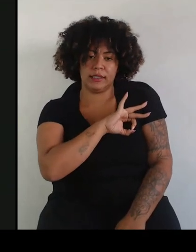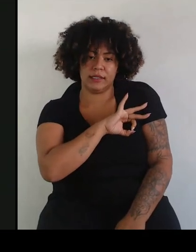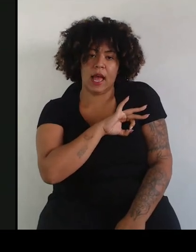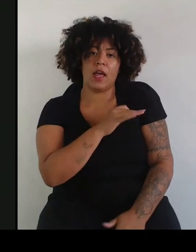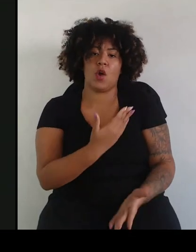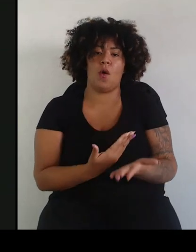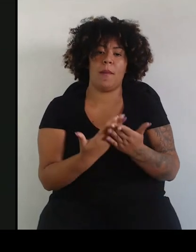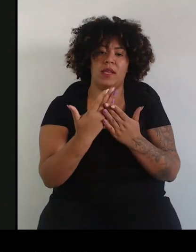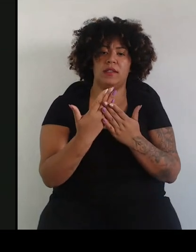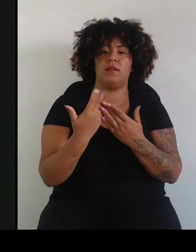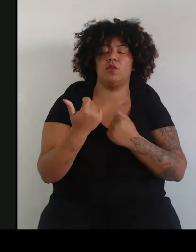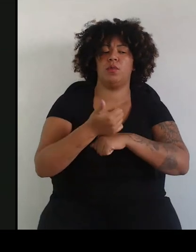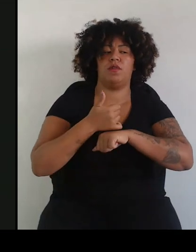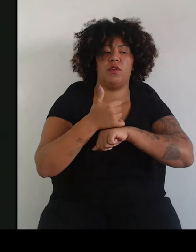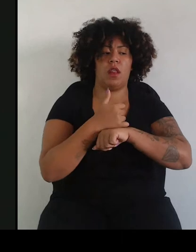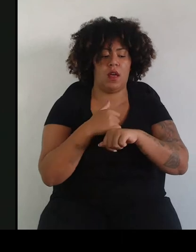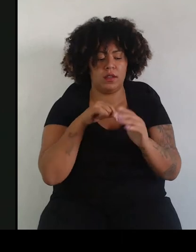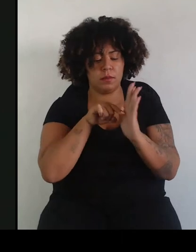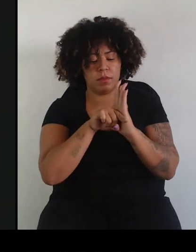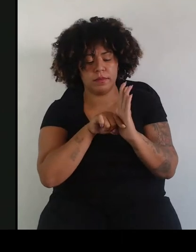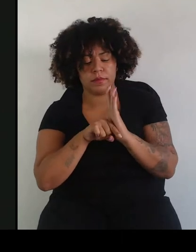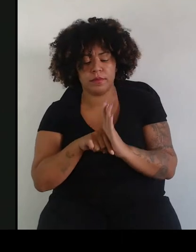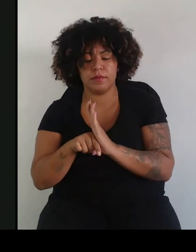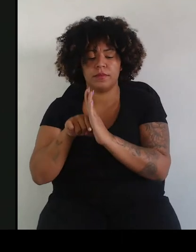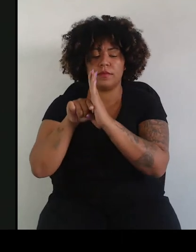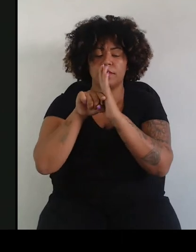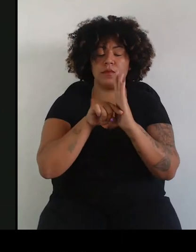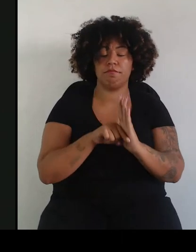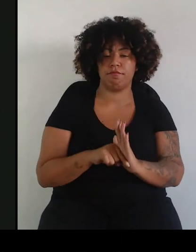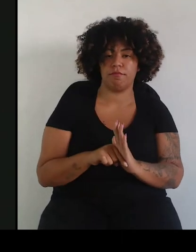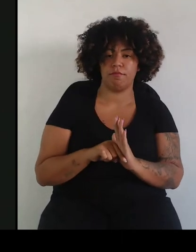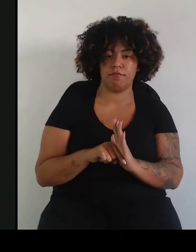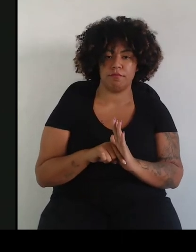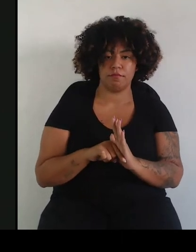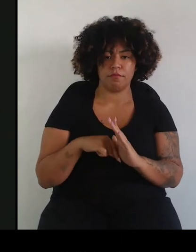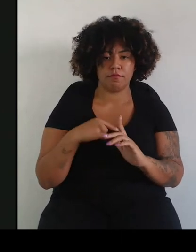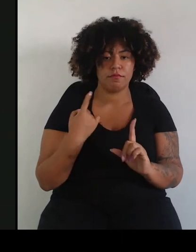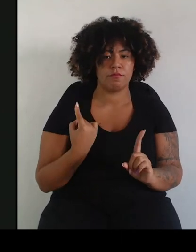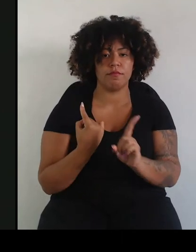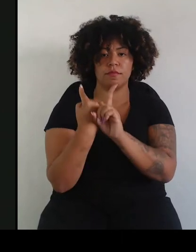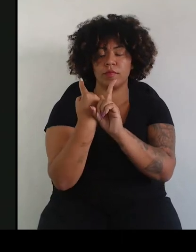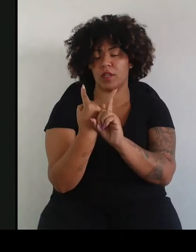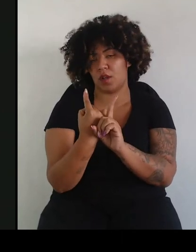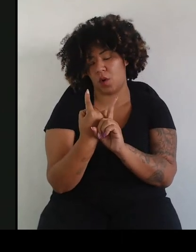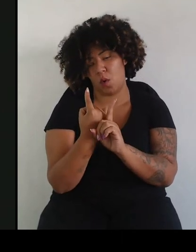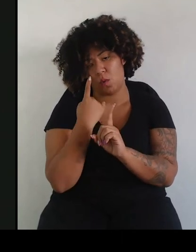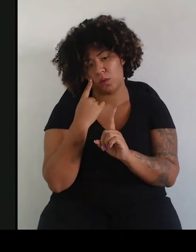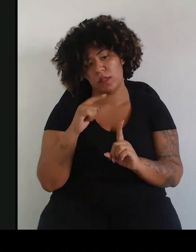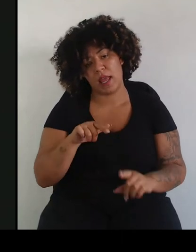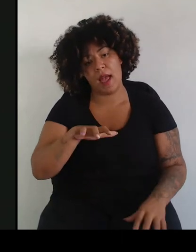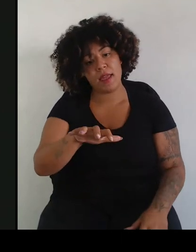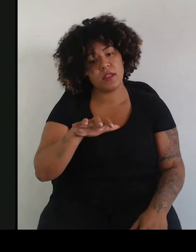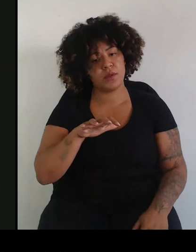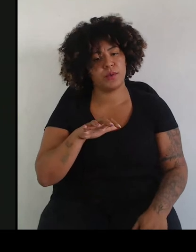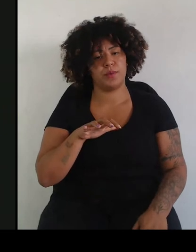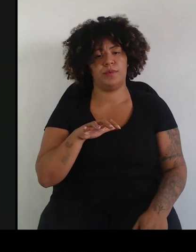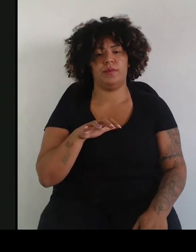estão apenas encontram apenas essa situação de